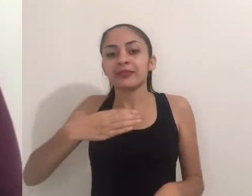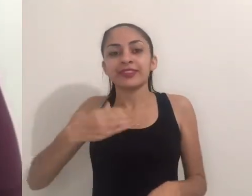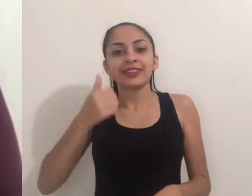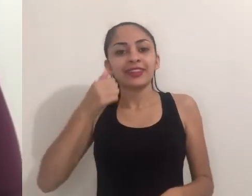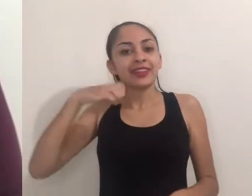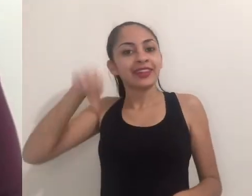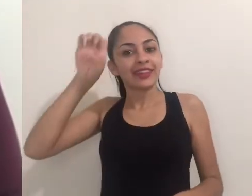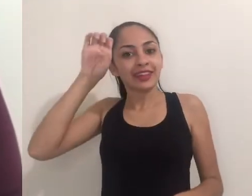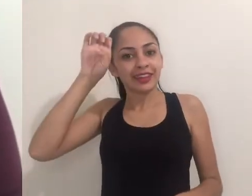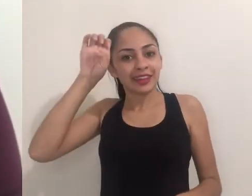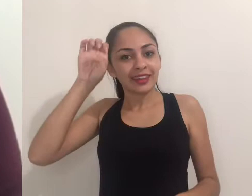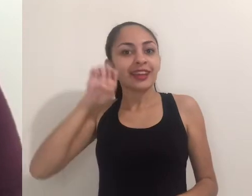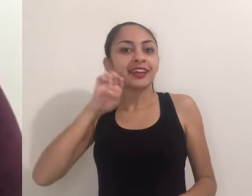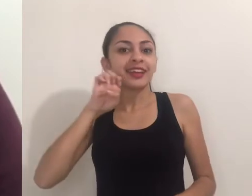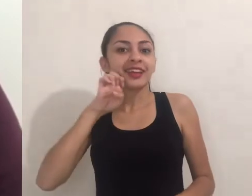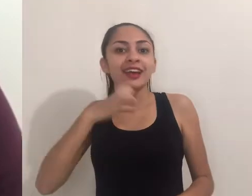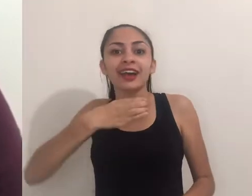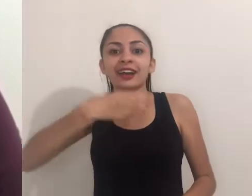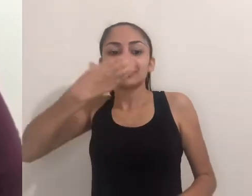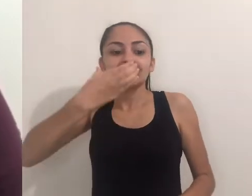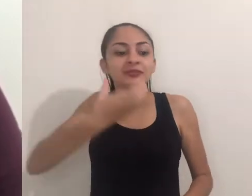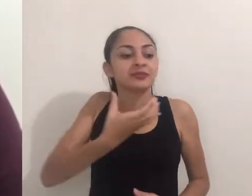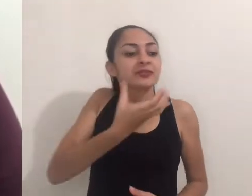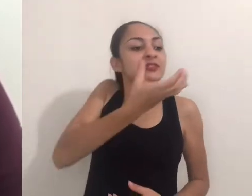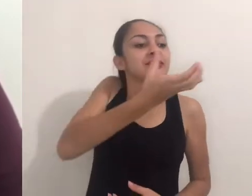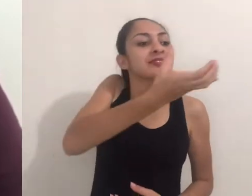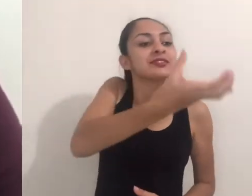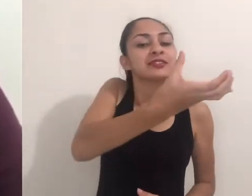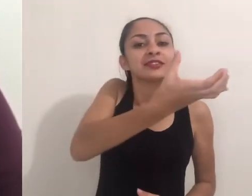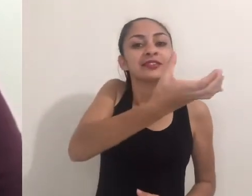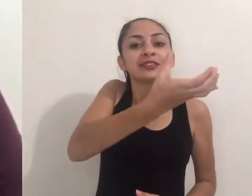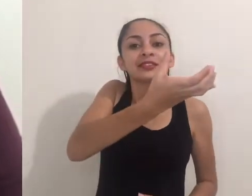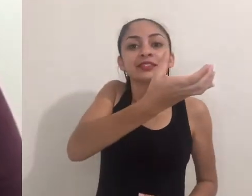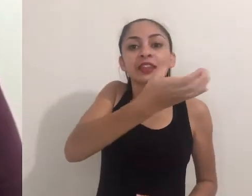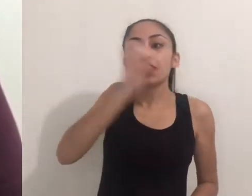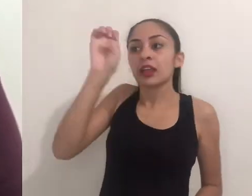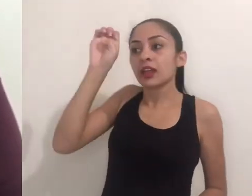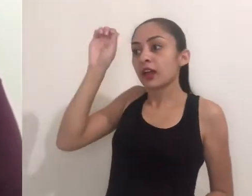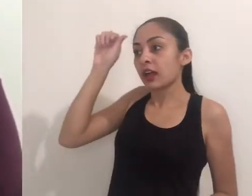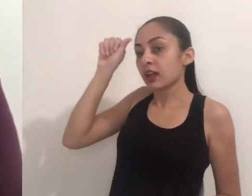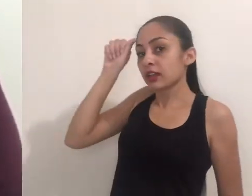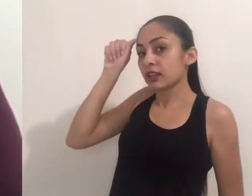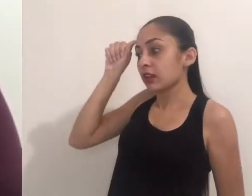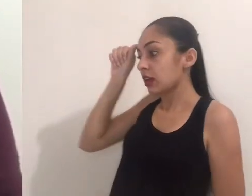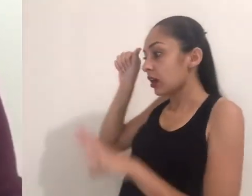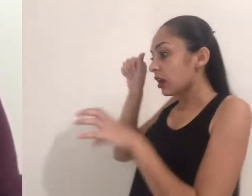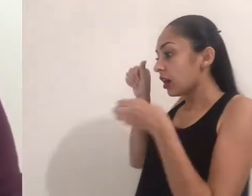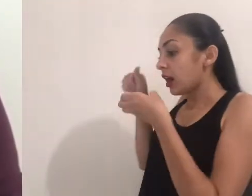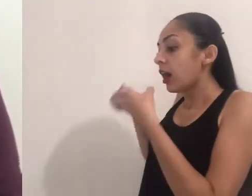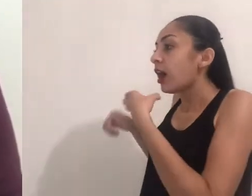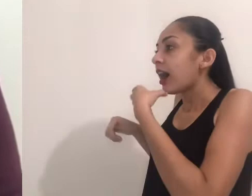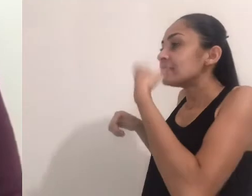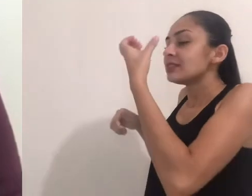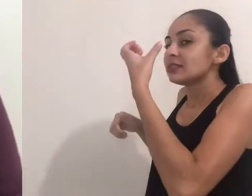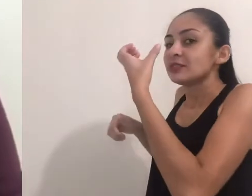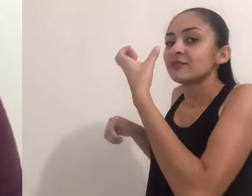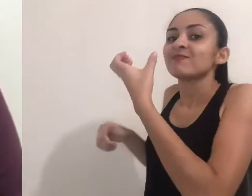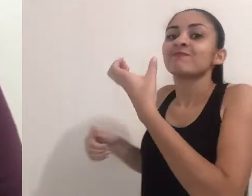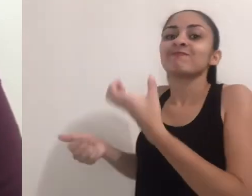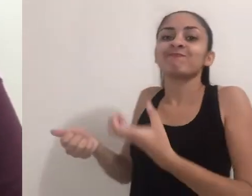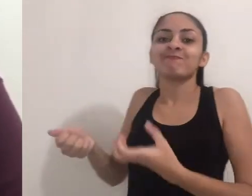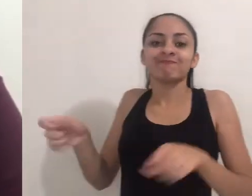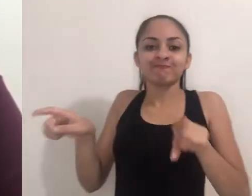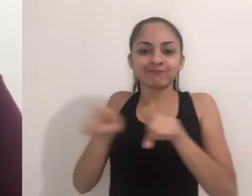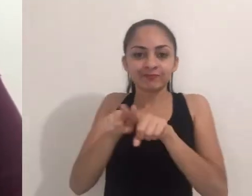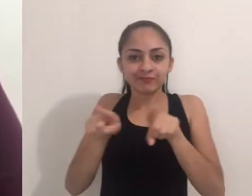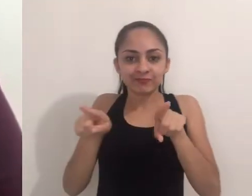nas nossas vidas. Muitas vezes nós somos tentados, nós acabamos pecando e fugindo